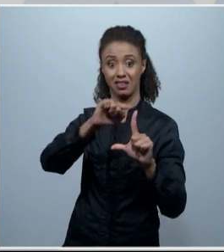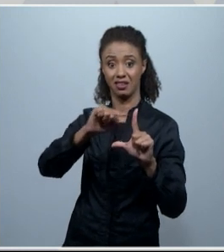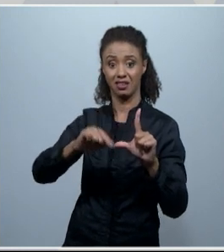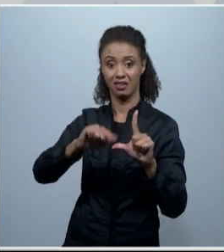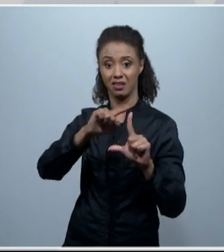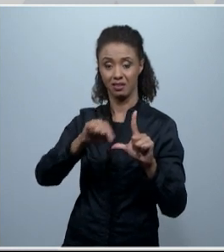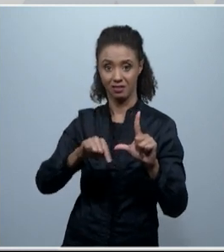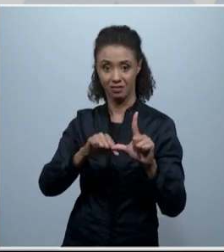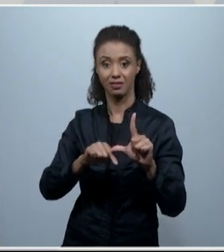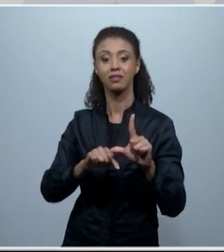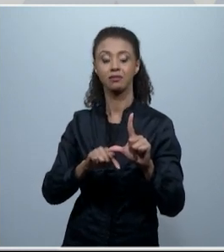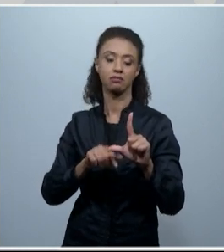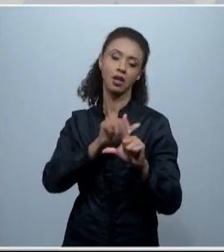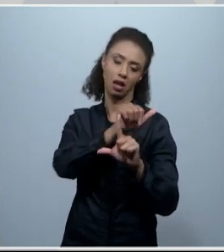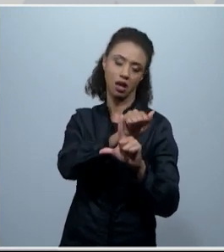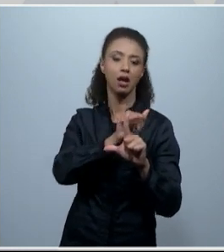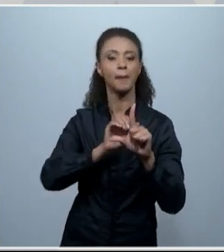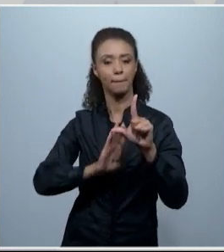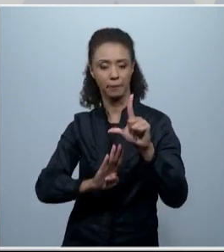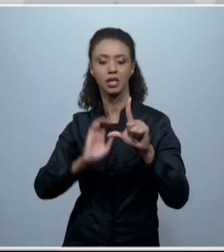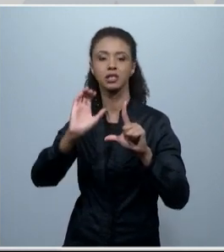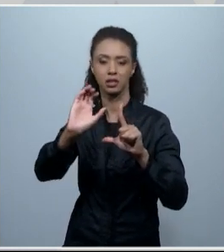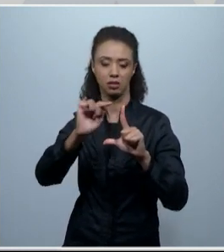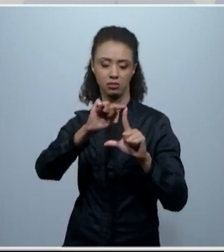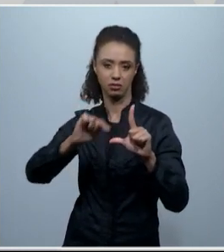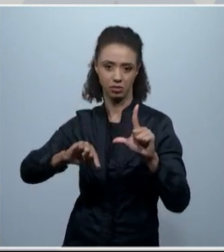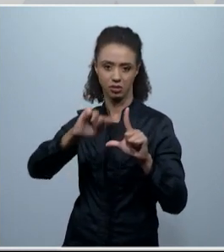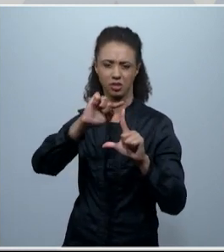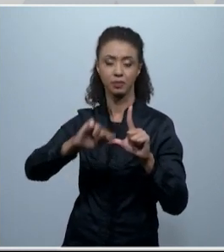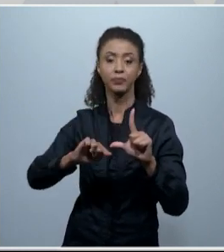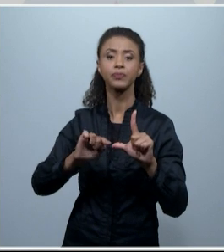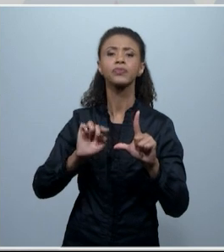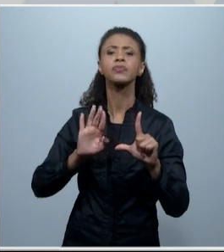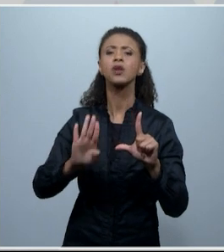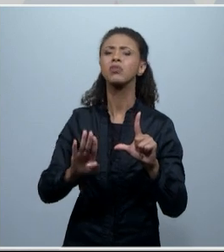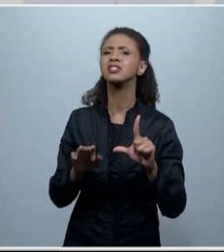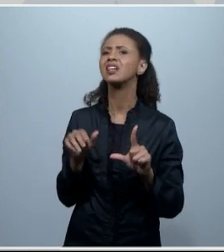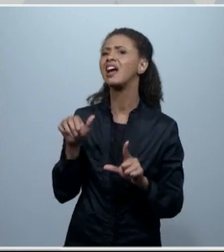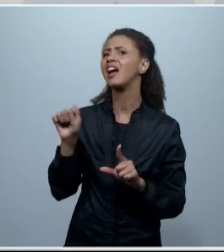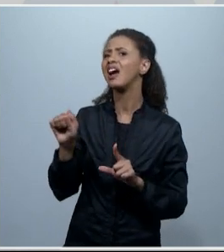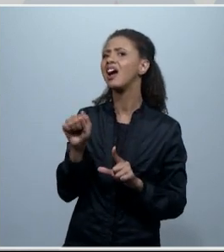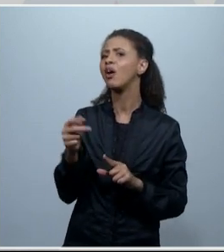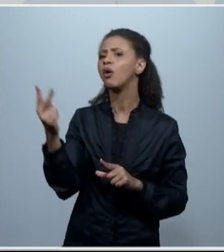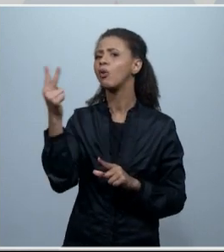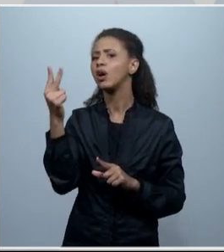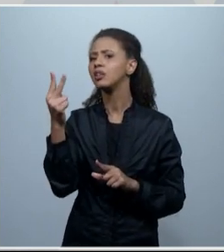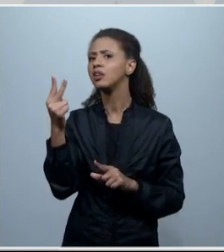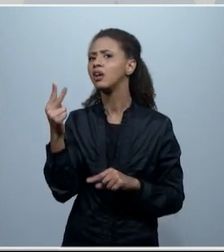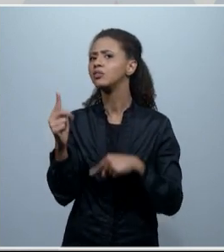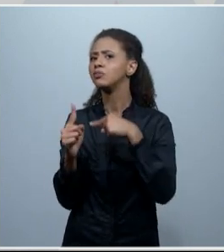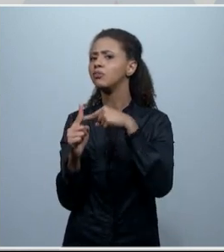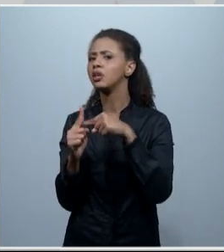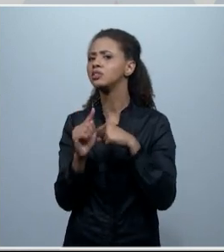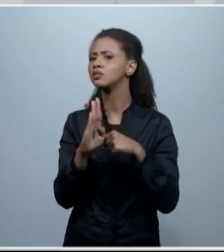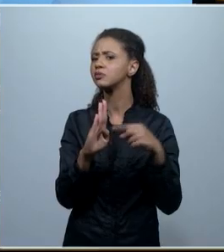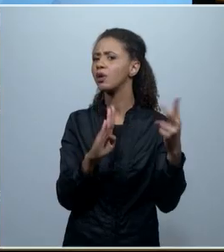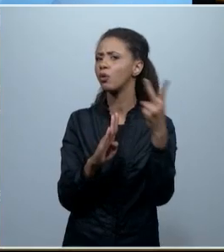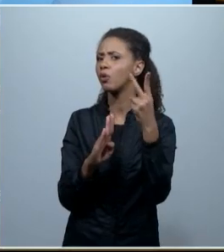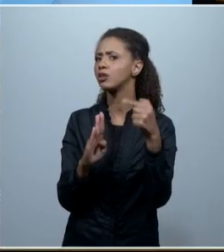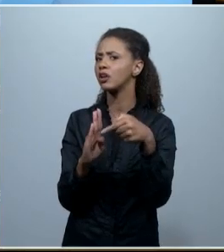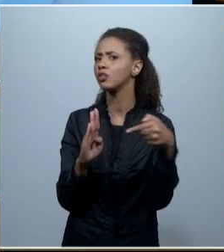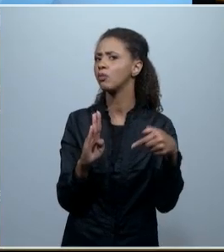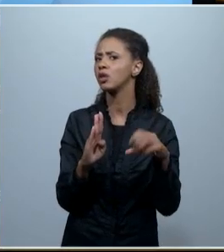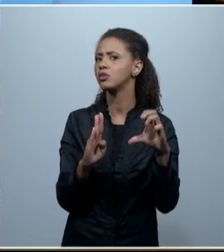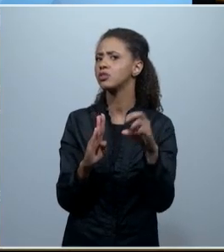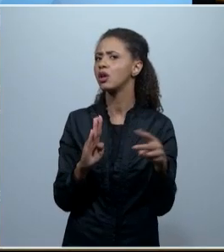b e podemos vencer mas quando ao quadrado mais b quadrado - e quadrado não é zero quando a quadrado